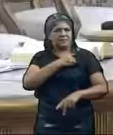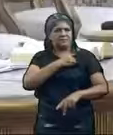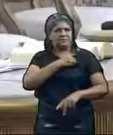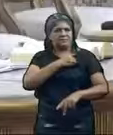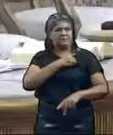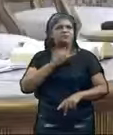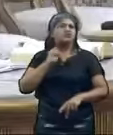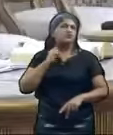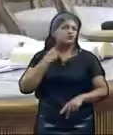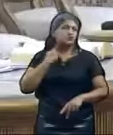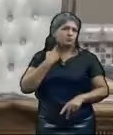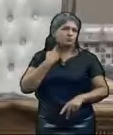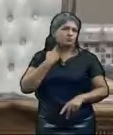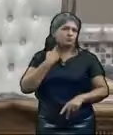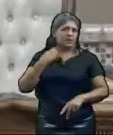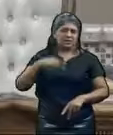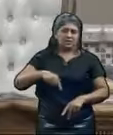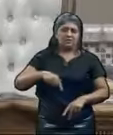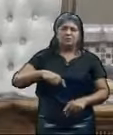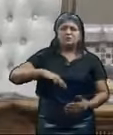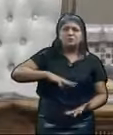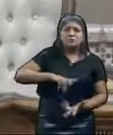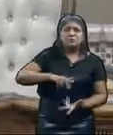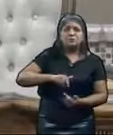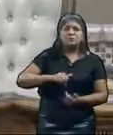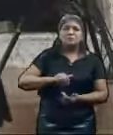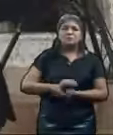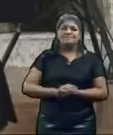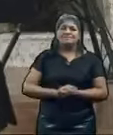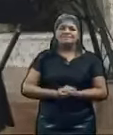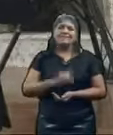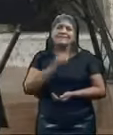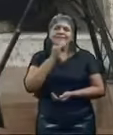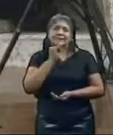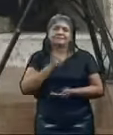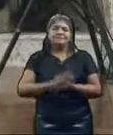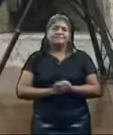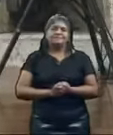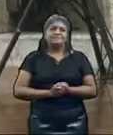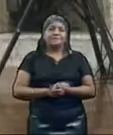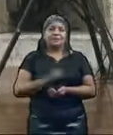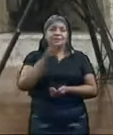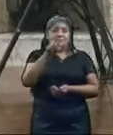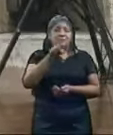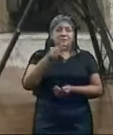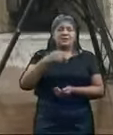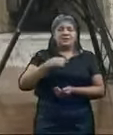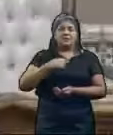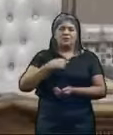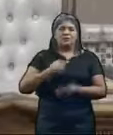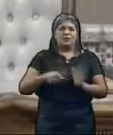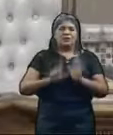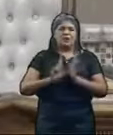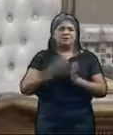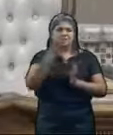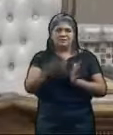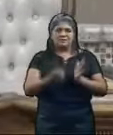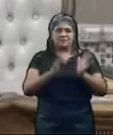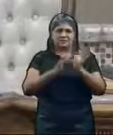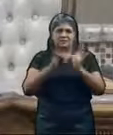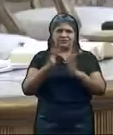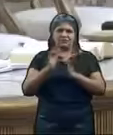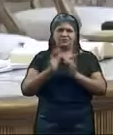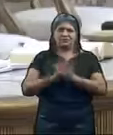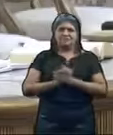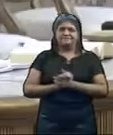para a igreja de Jesus o centro atuais uma perseguição física né a ponte prender pastores mandar